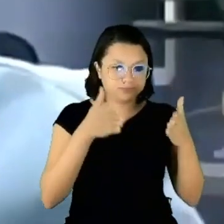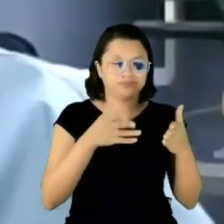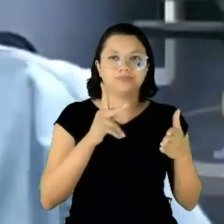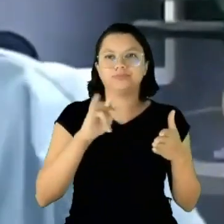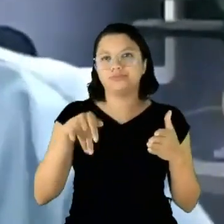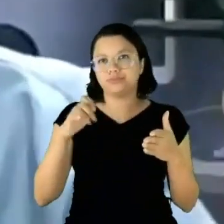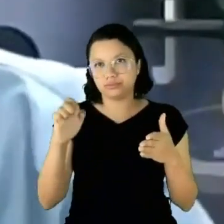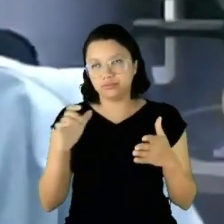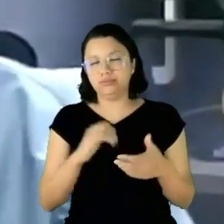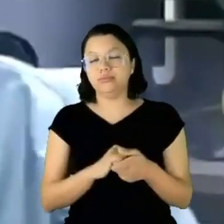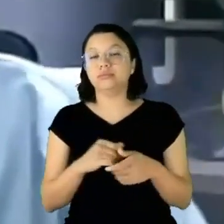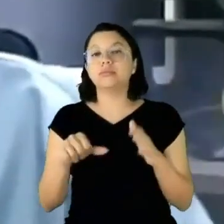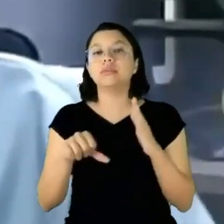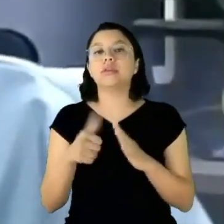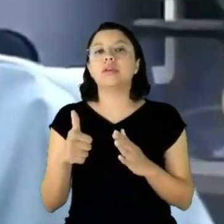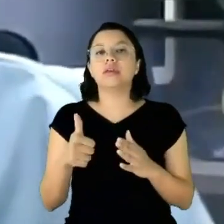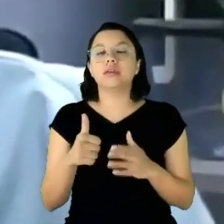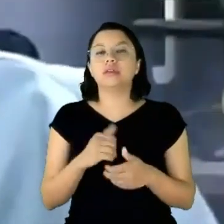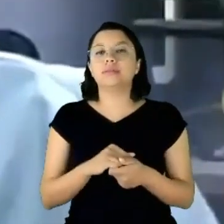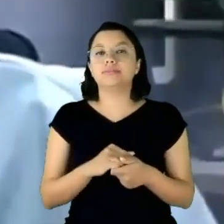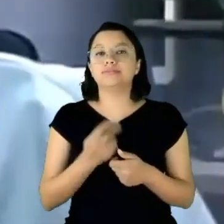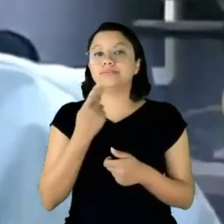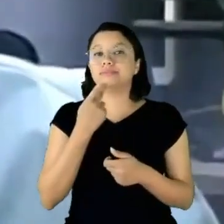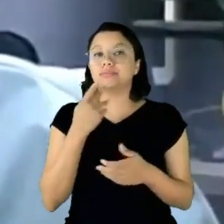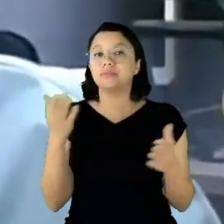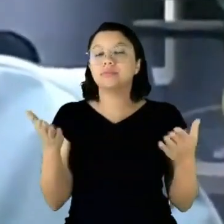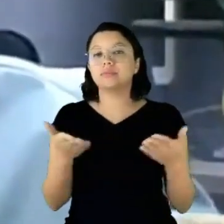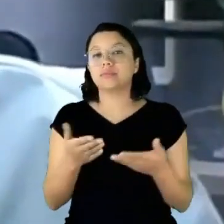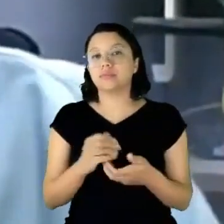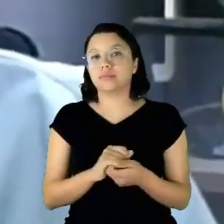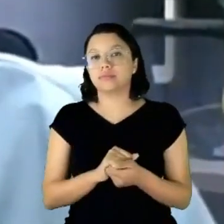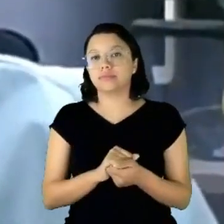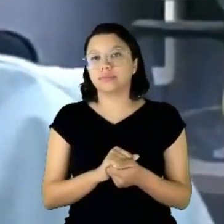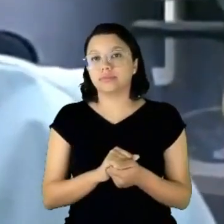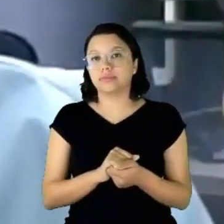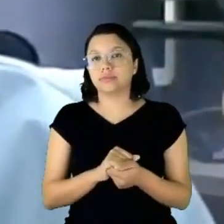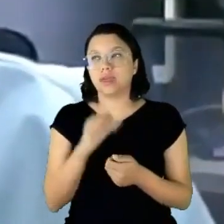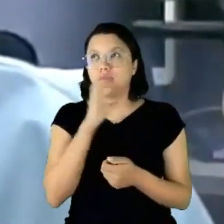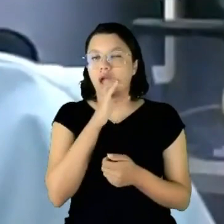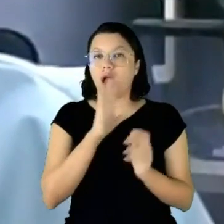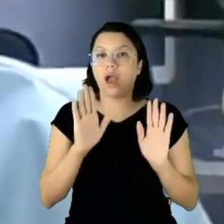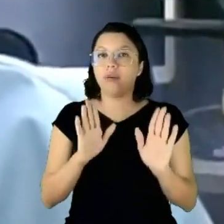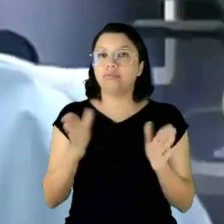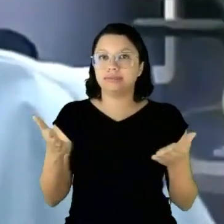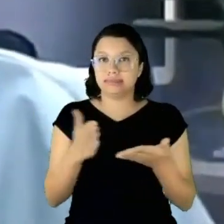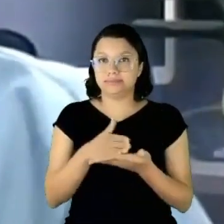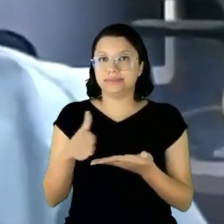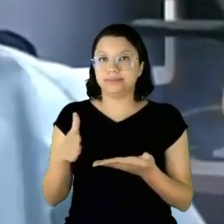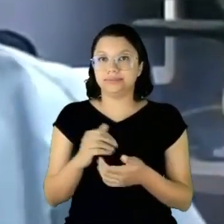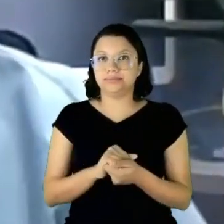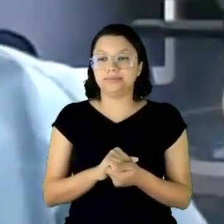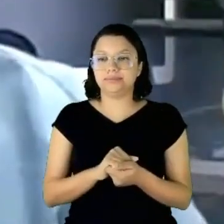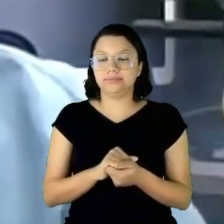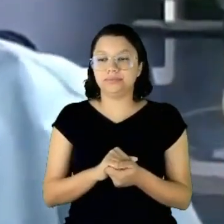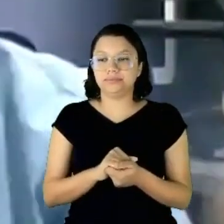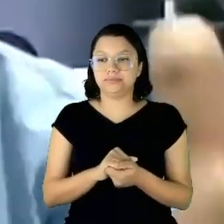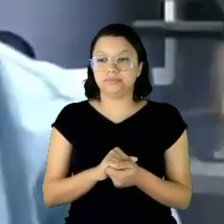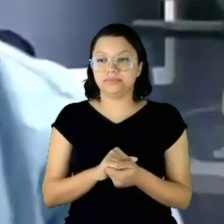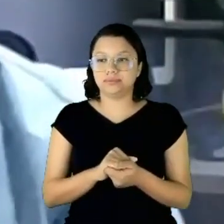a primeira coisa que eu falo aqui e vou falar rápido dessa parte do